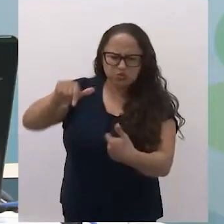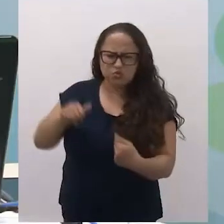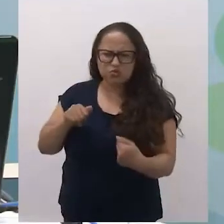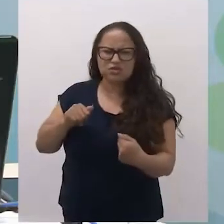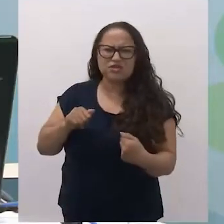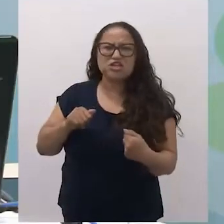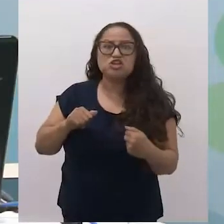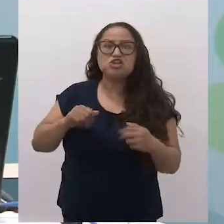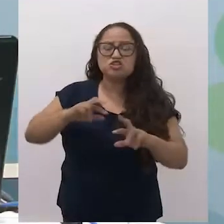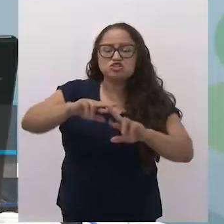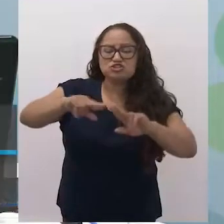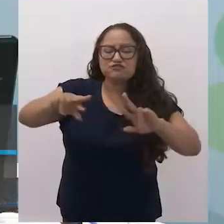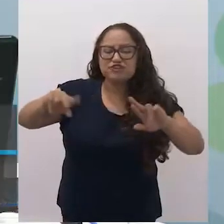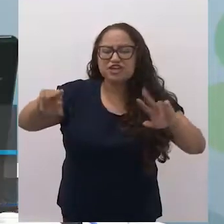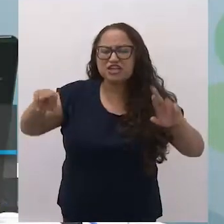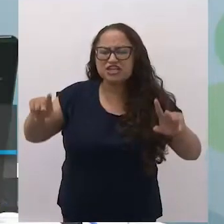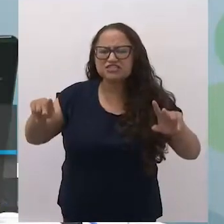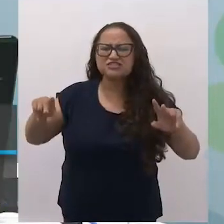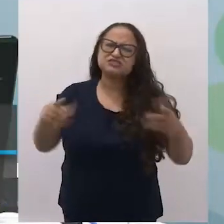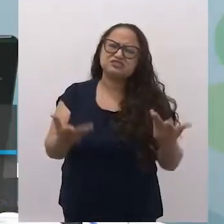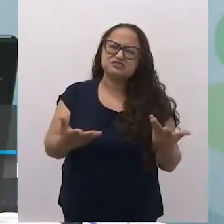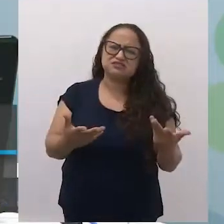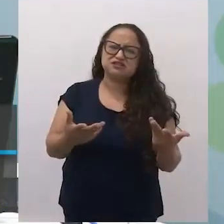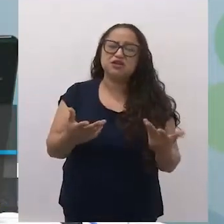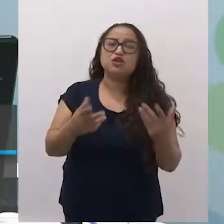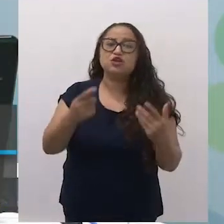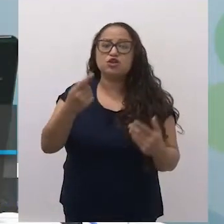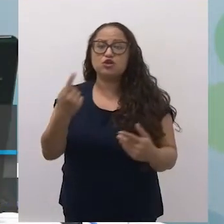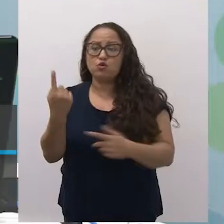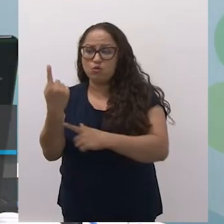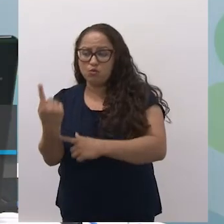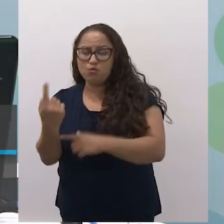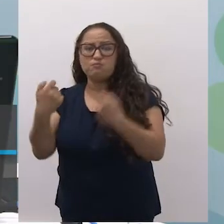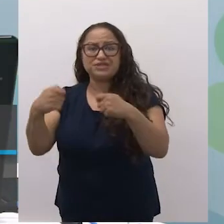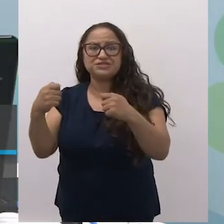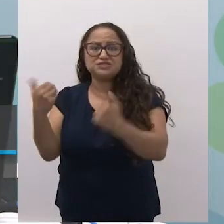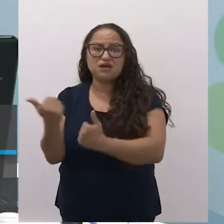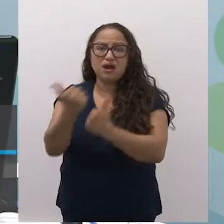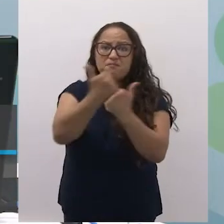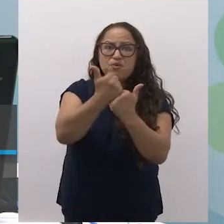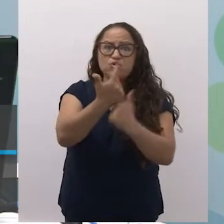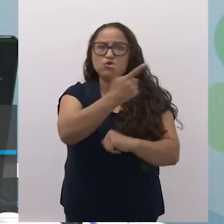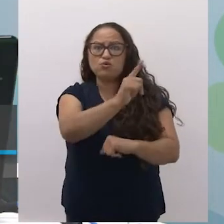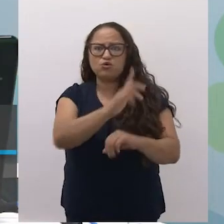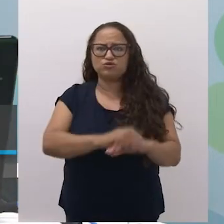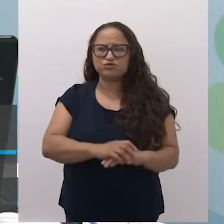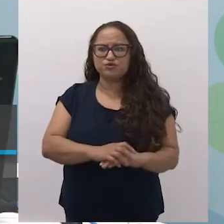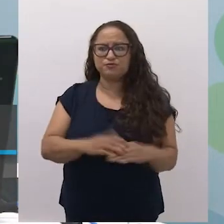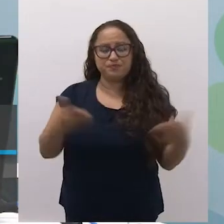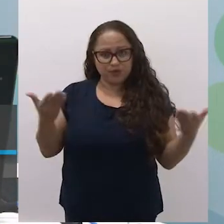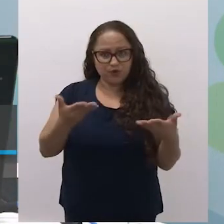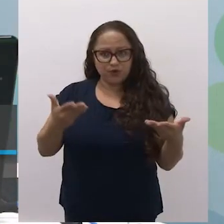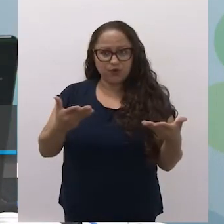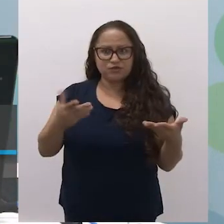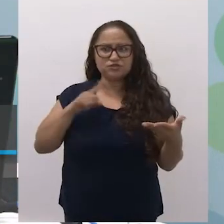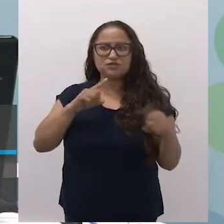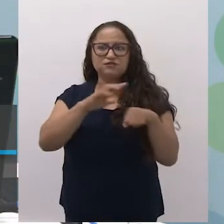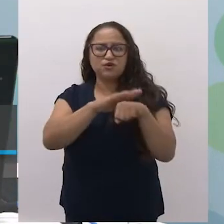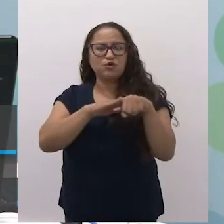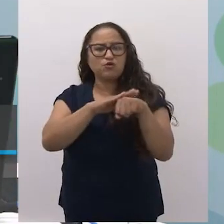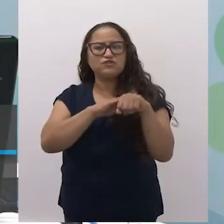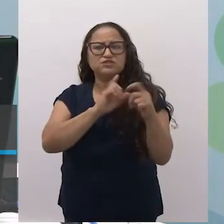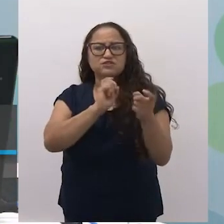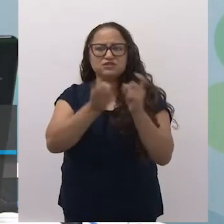multifacetado, onde a gente precisa um do apoio do outro, né? Ainda hoje eu estava conversando numa reunião, acho